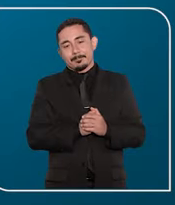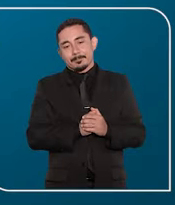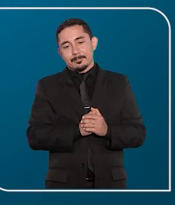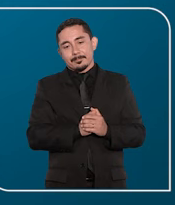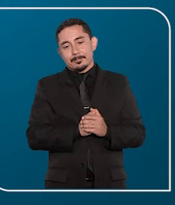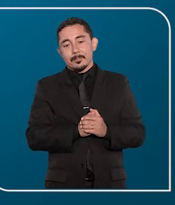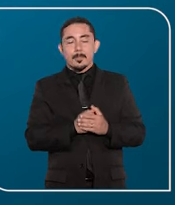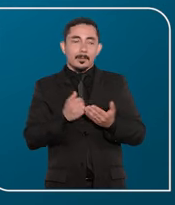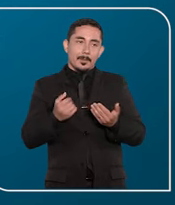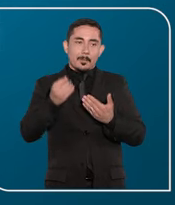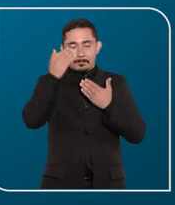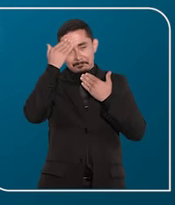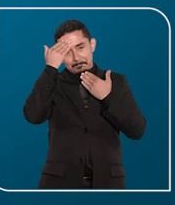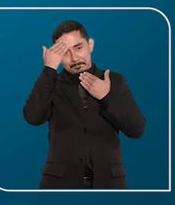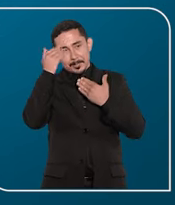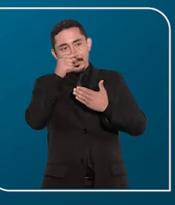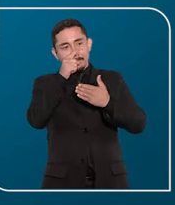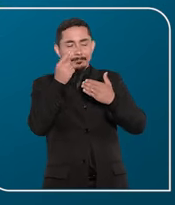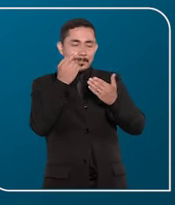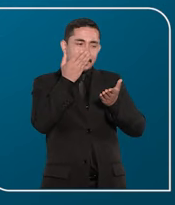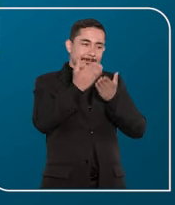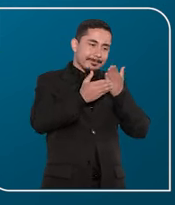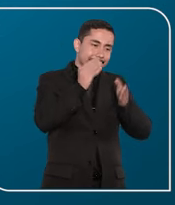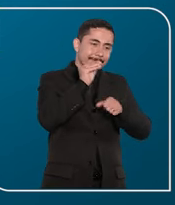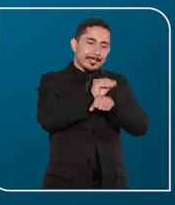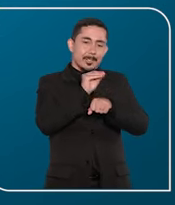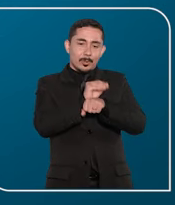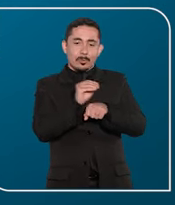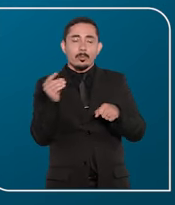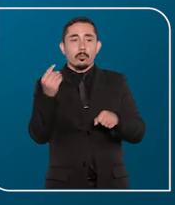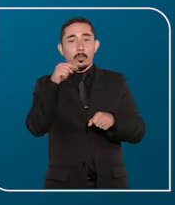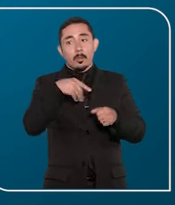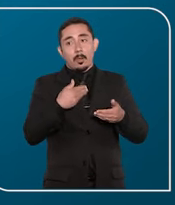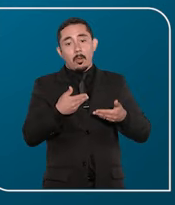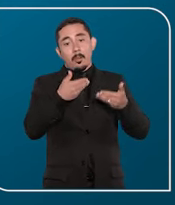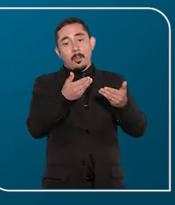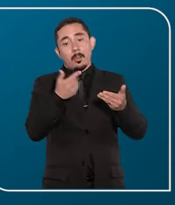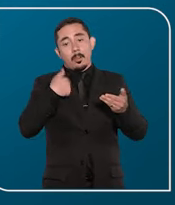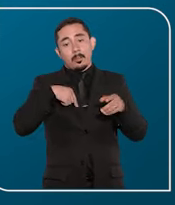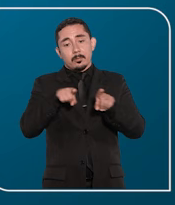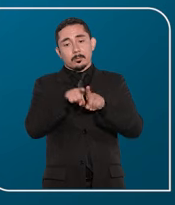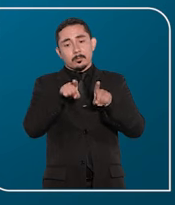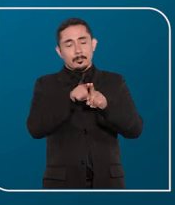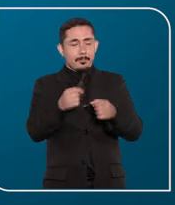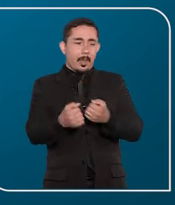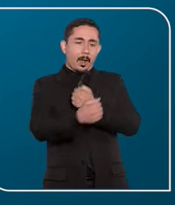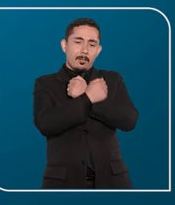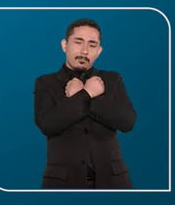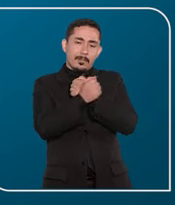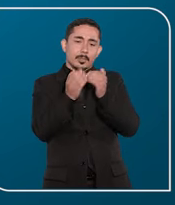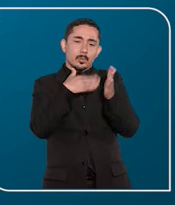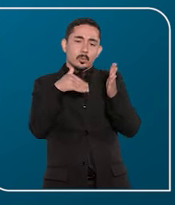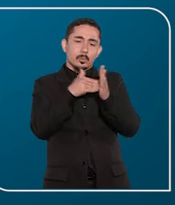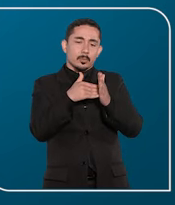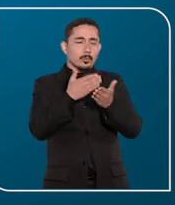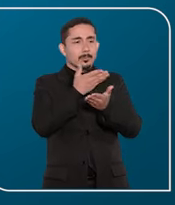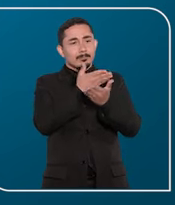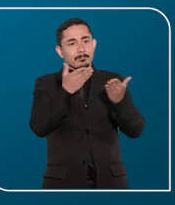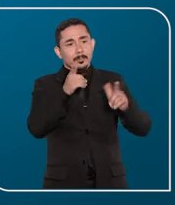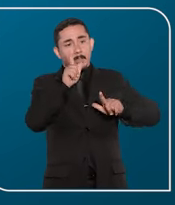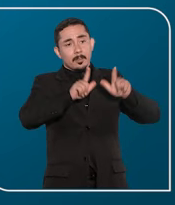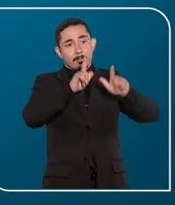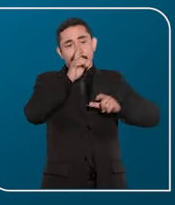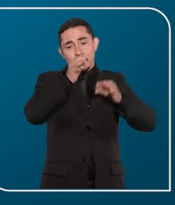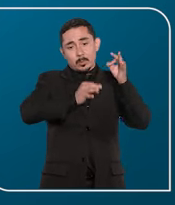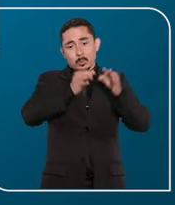Fátima, muito obrigado pelo teu carinho, muito obrigado pelo convite aqui. Estenda um fraterno e grande abraço para todo esse pessoal da TV Justiça.